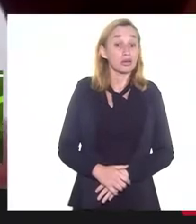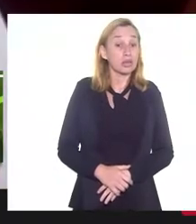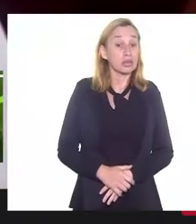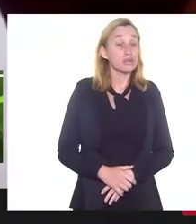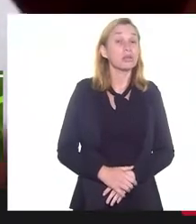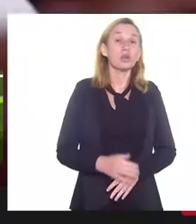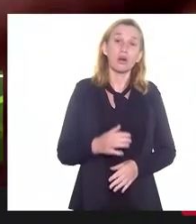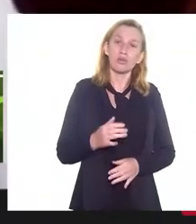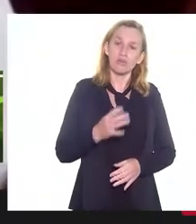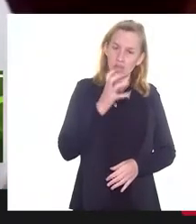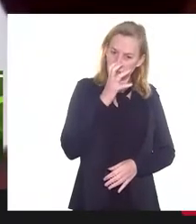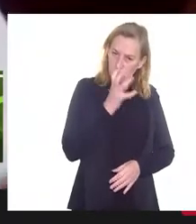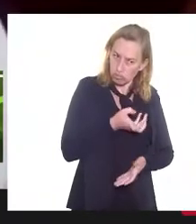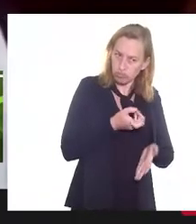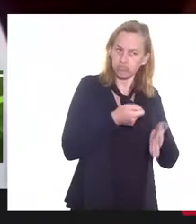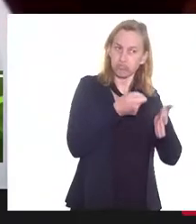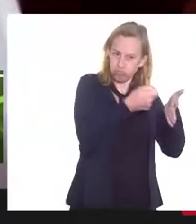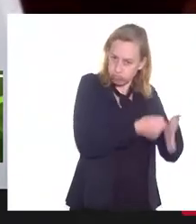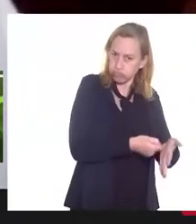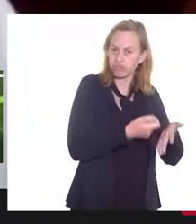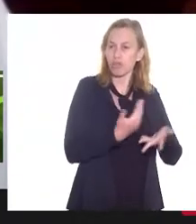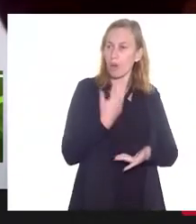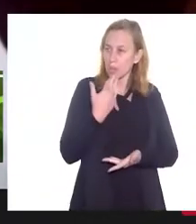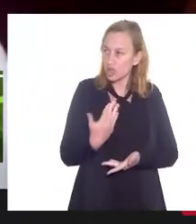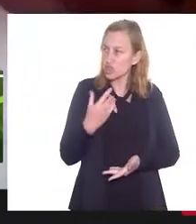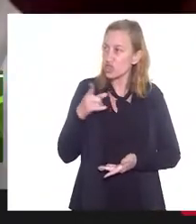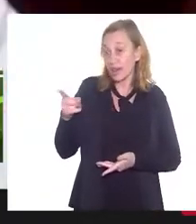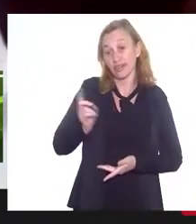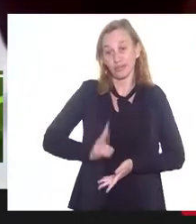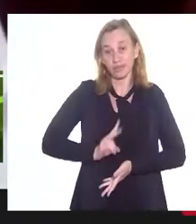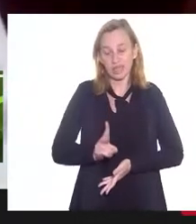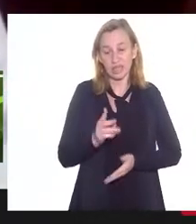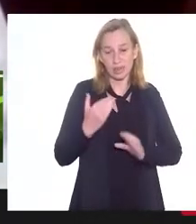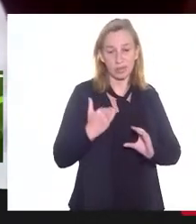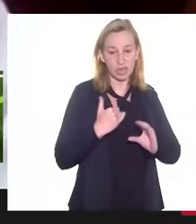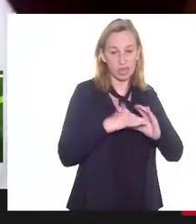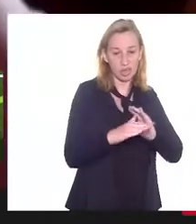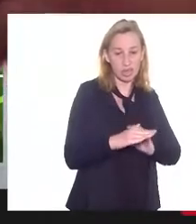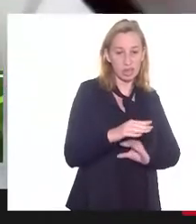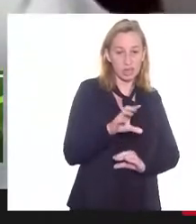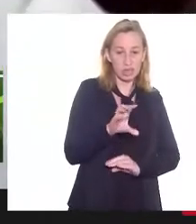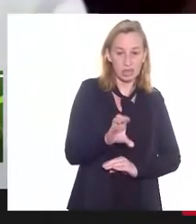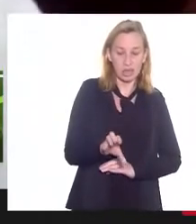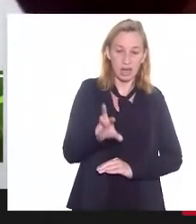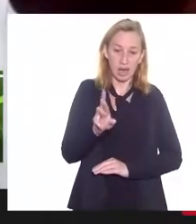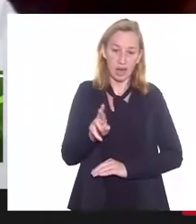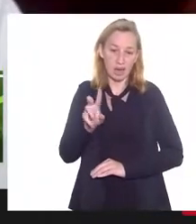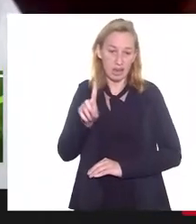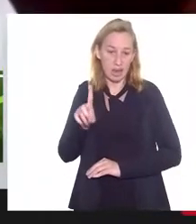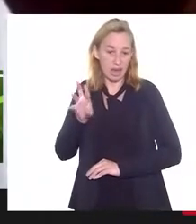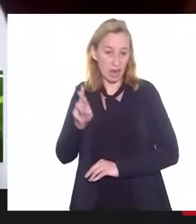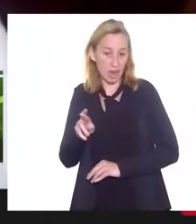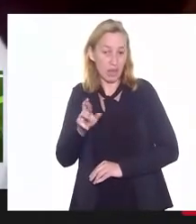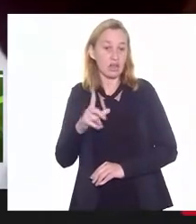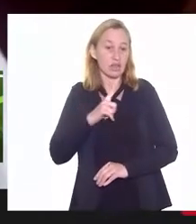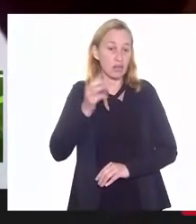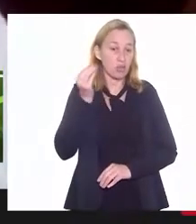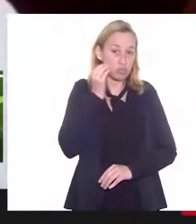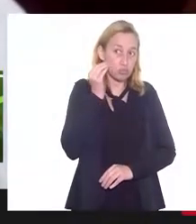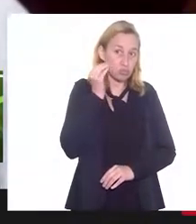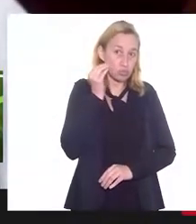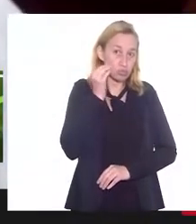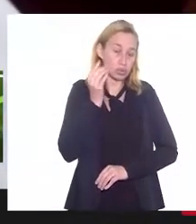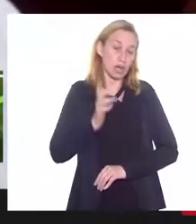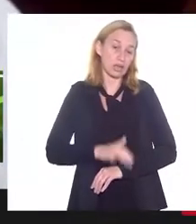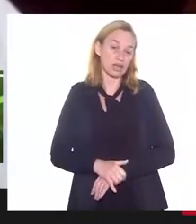fiz a denúncia, fiz o pedido e ele, como sempre, encaminhou para o CRDR, que teve a oportunidade